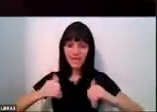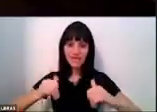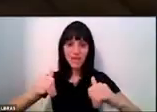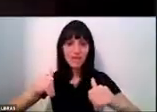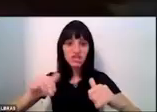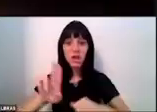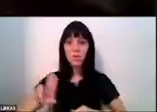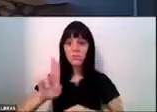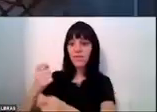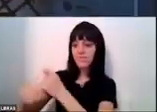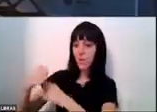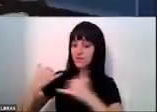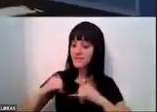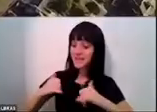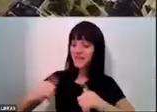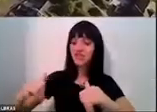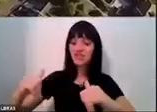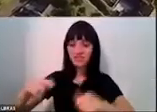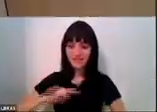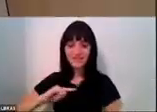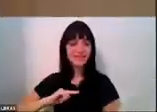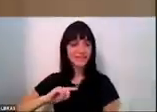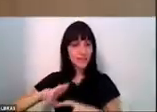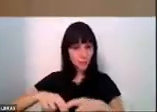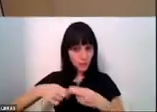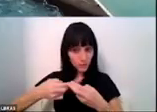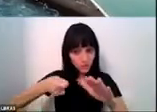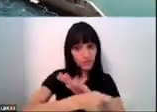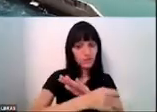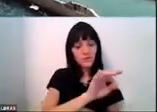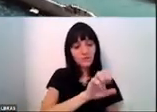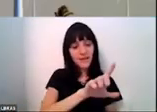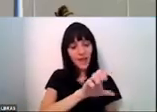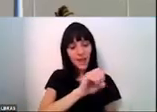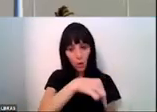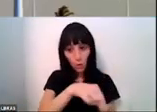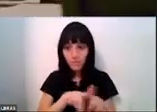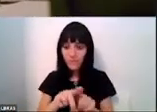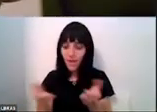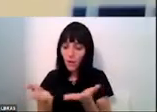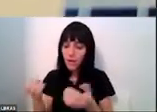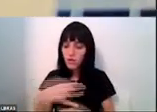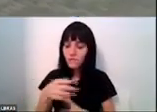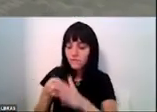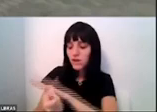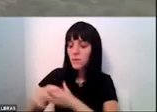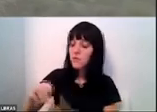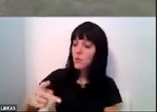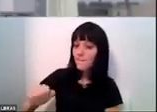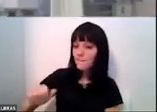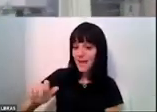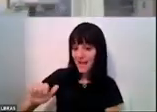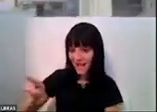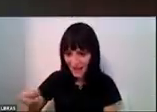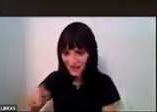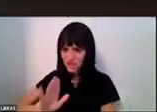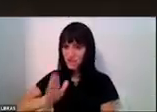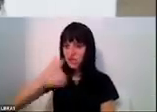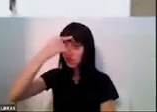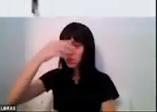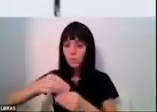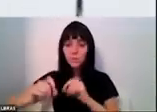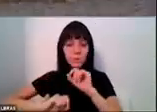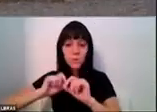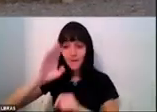energia limpa, primeira do setor elétrico do Brasil a aderir ao Pacto Global da ONU. Tem um grande inventário social, do respeito aos direitos humanos, ao código de